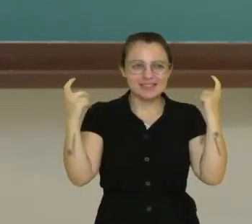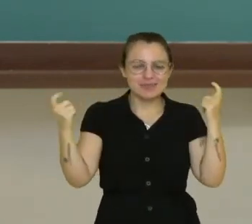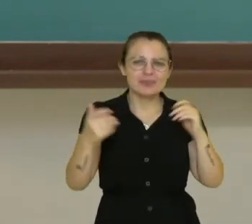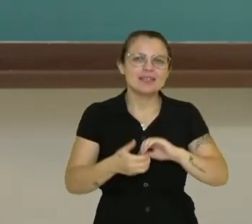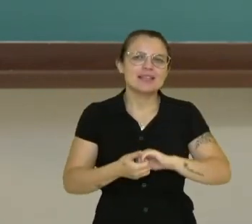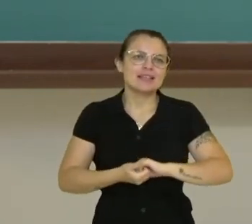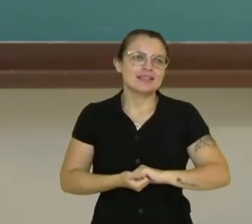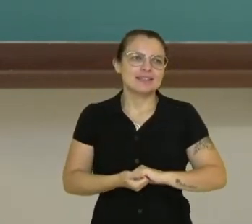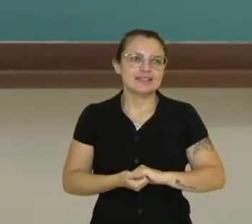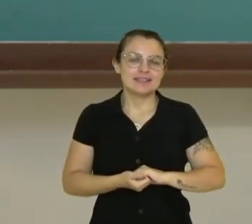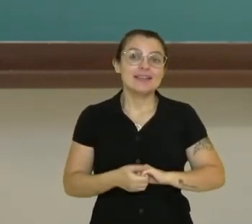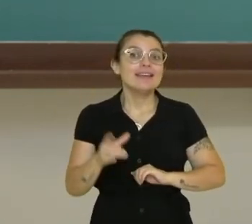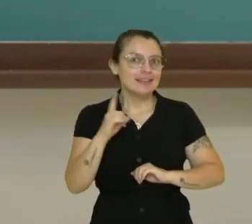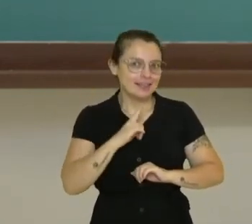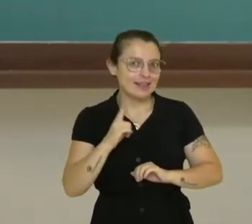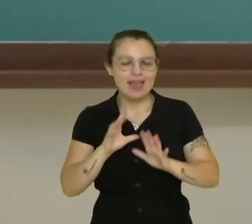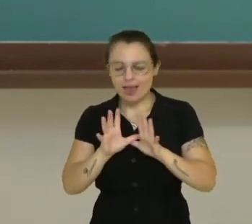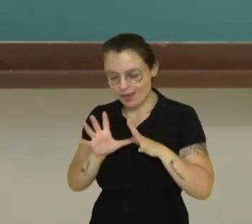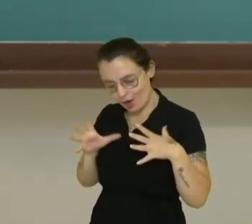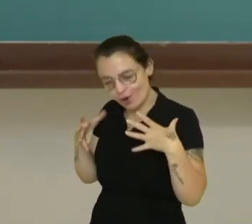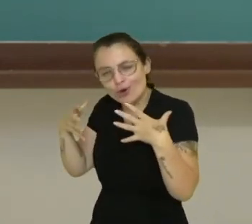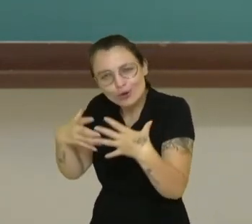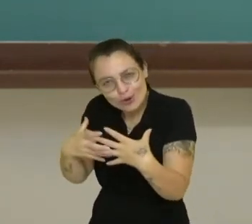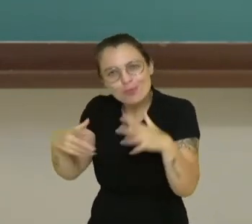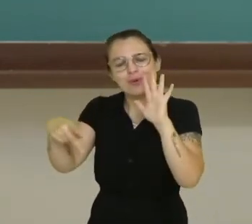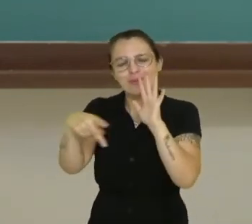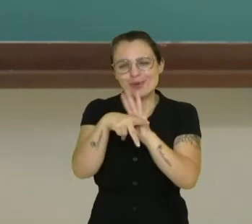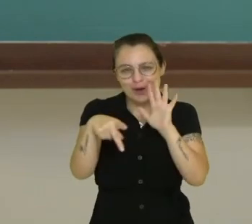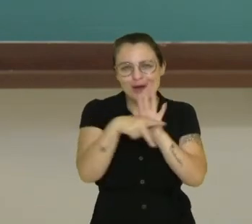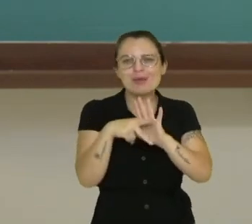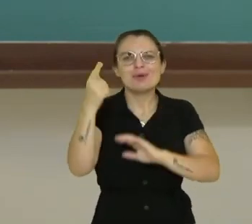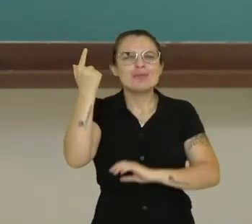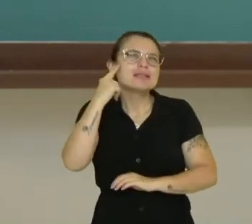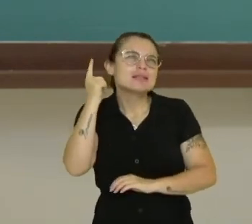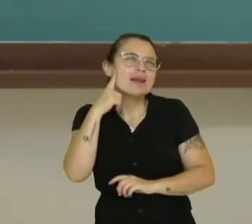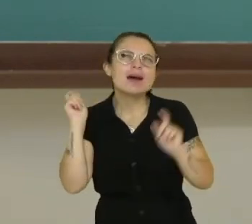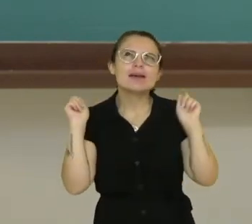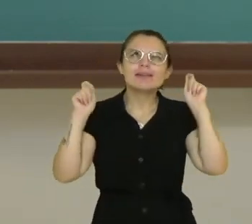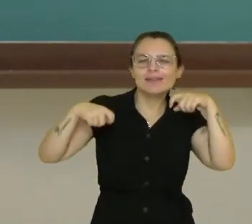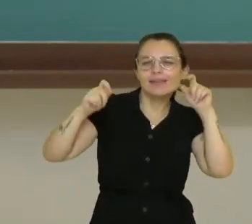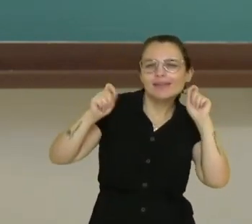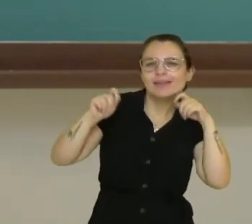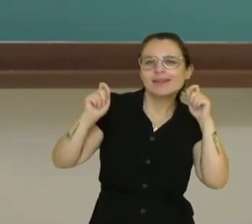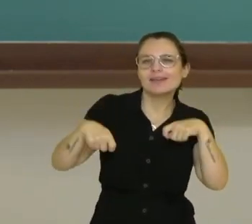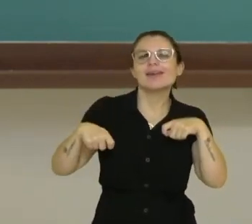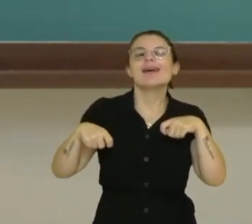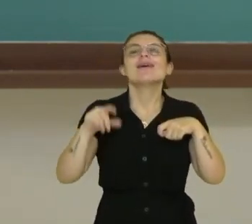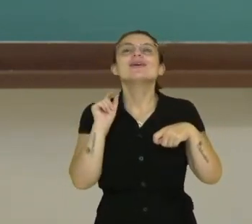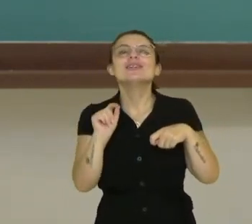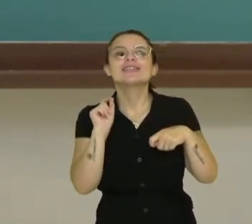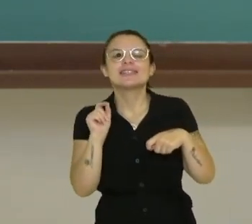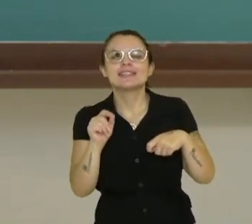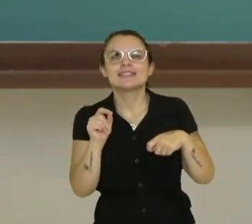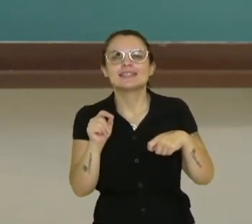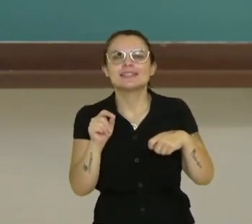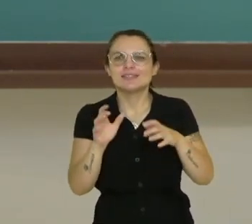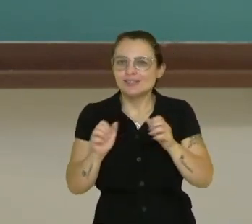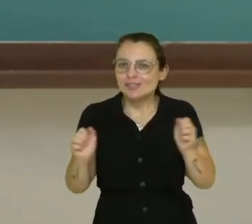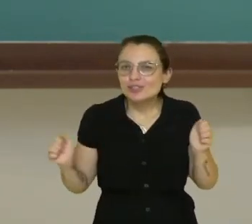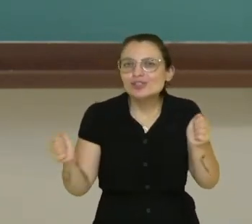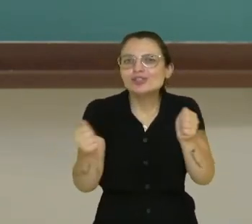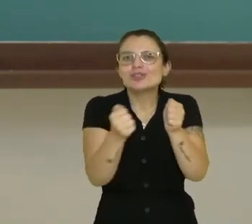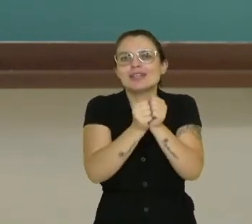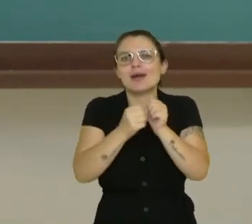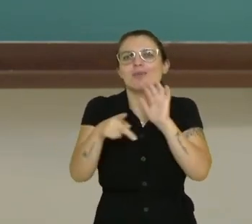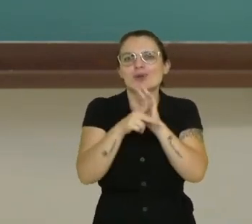também existem grupos que pensam a possibilidade, pessoas que pensam a possibilidade de juntar os sons